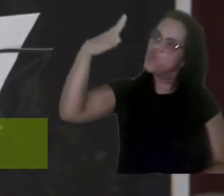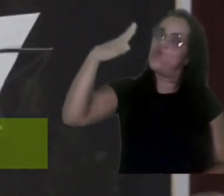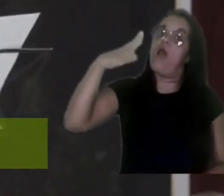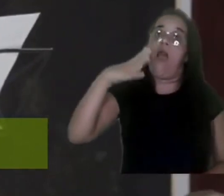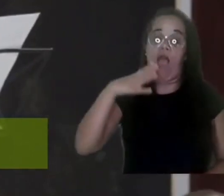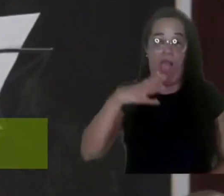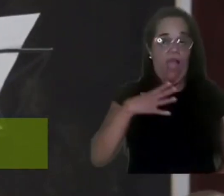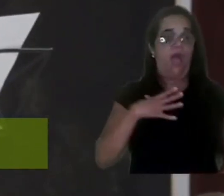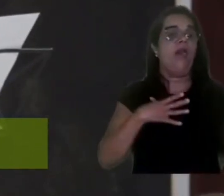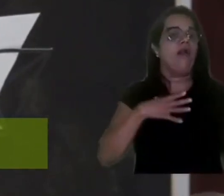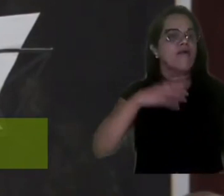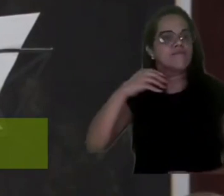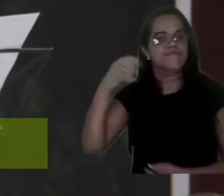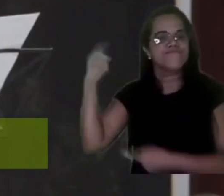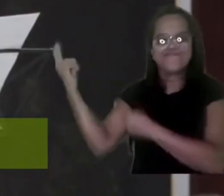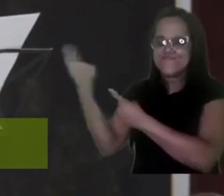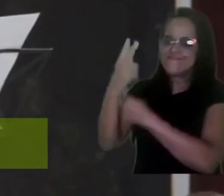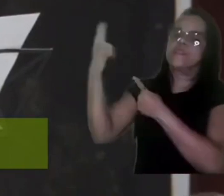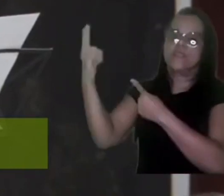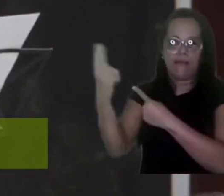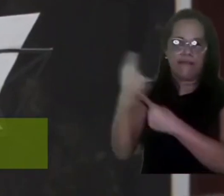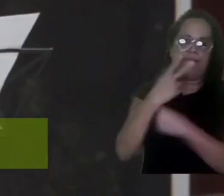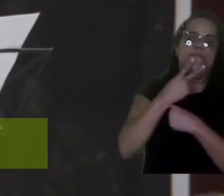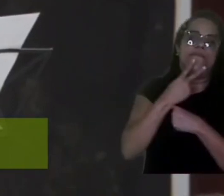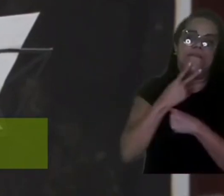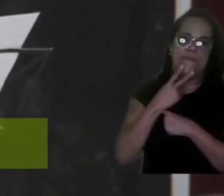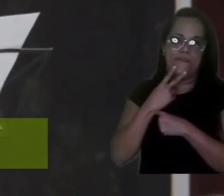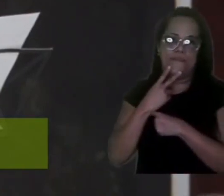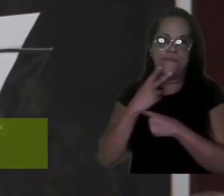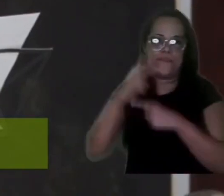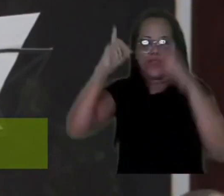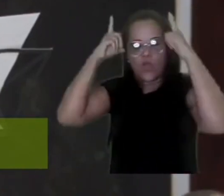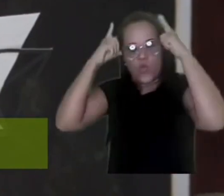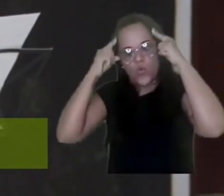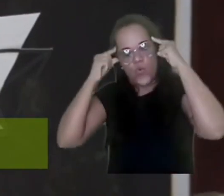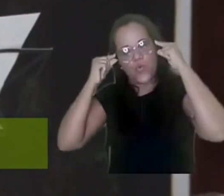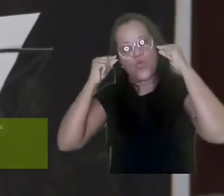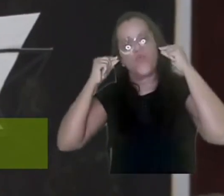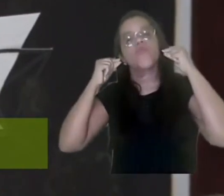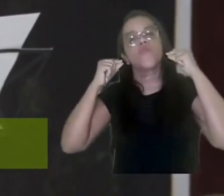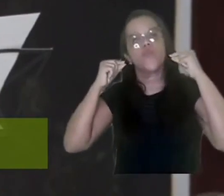refúgio, descanso no teu poder.